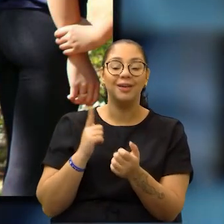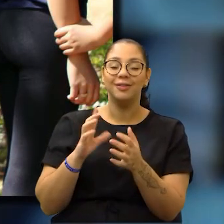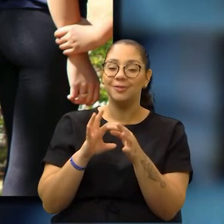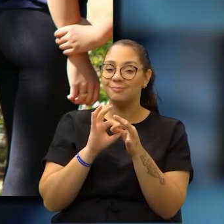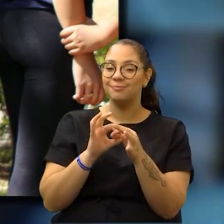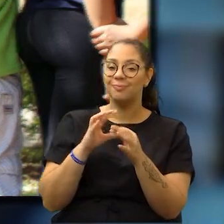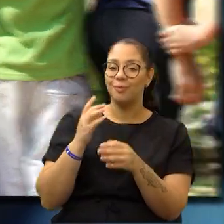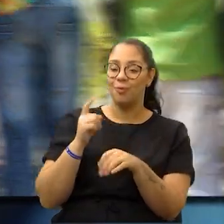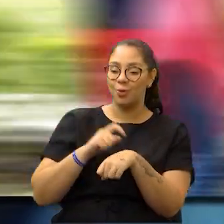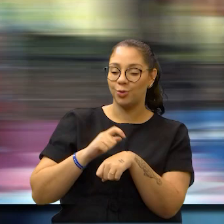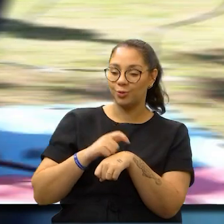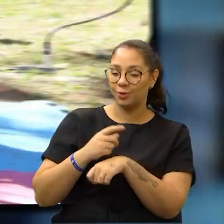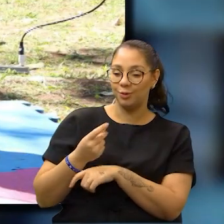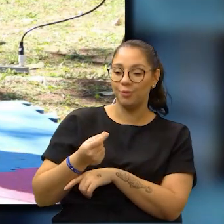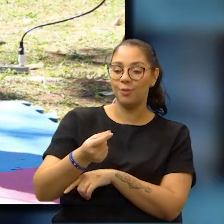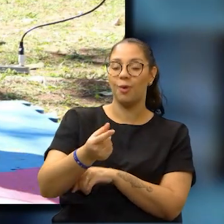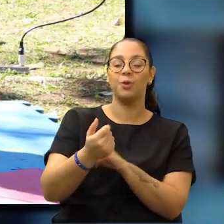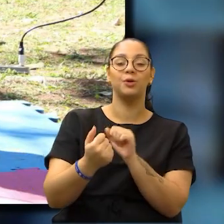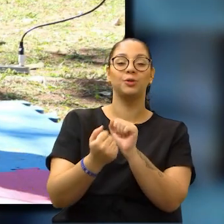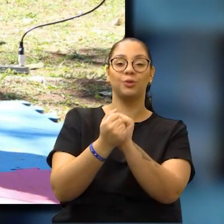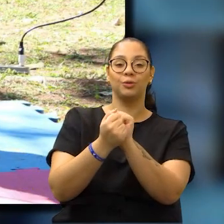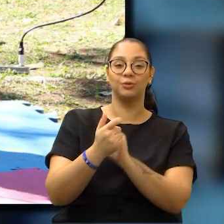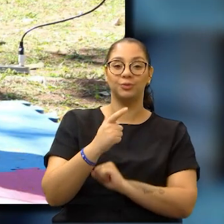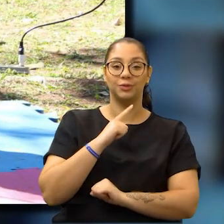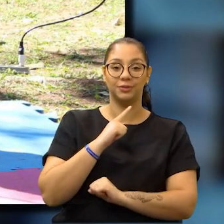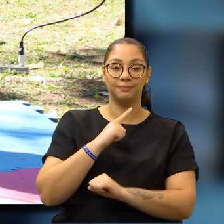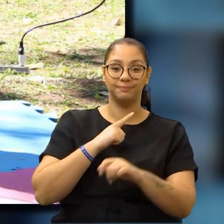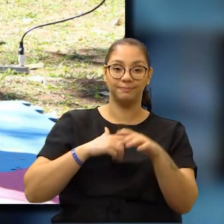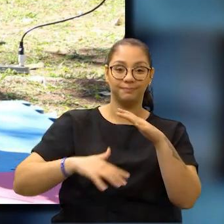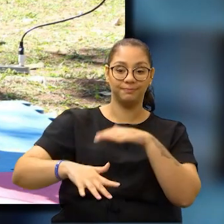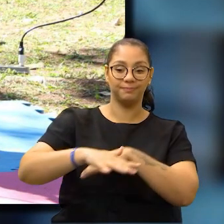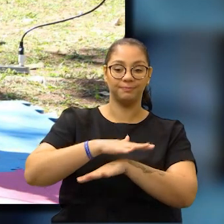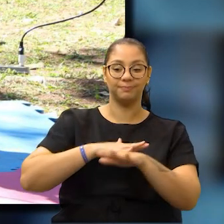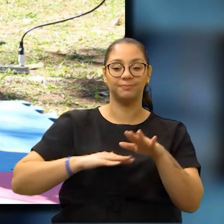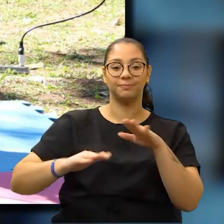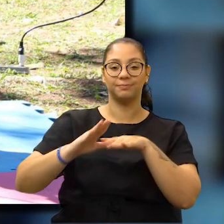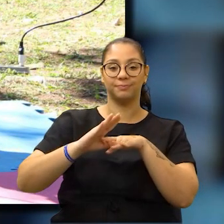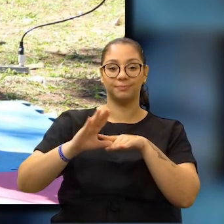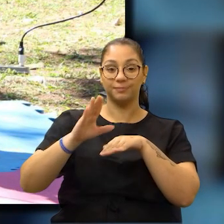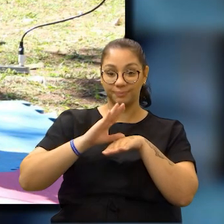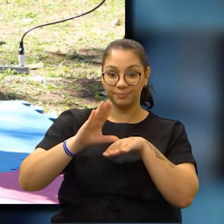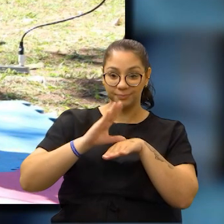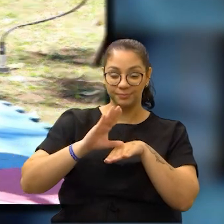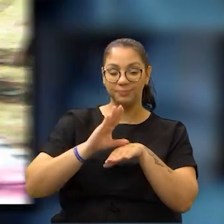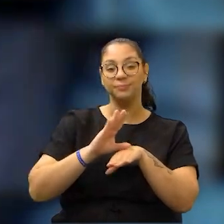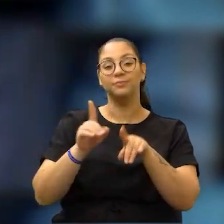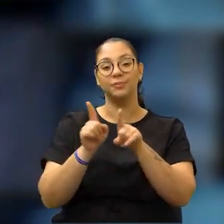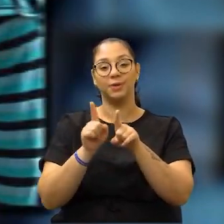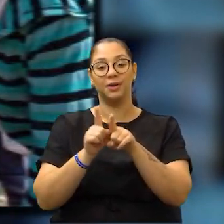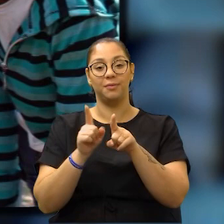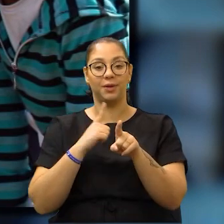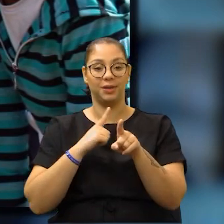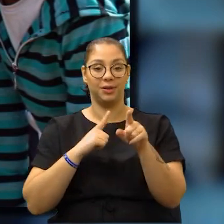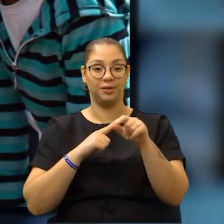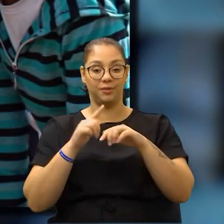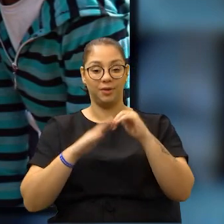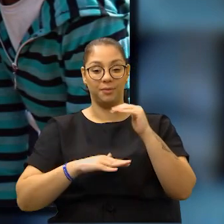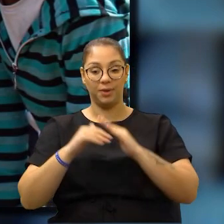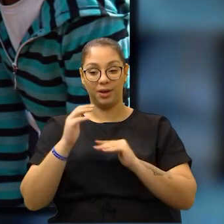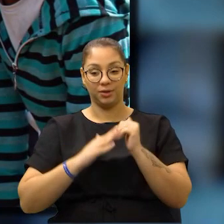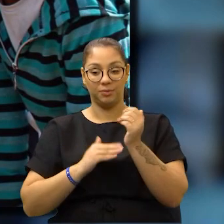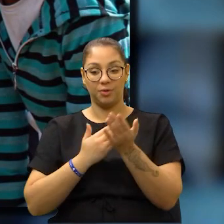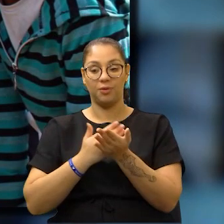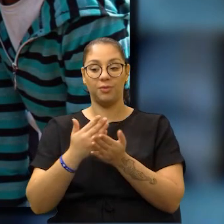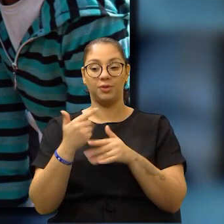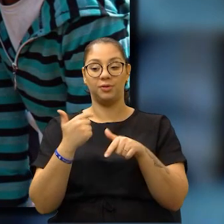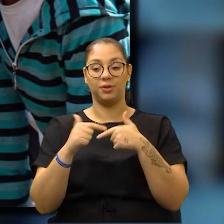né? Então, foi assim que a gente ficou muito tempo juntos, teve muitas dinâmicas no curso, eles também